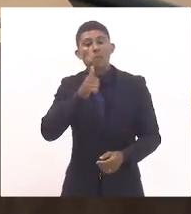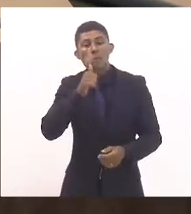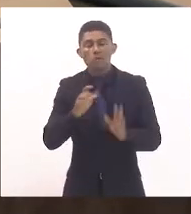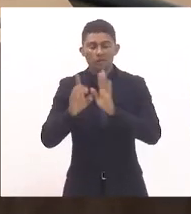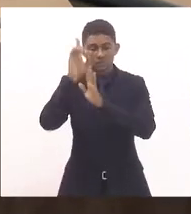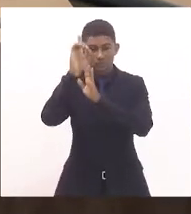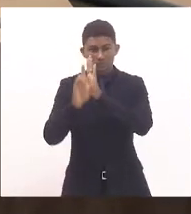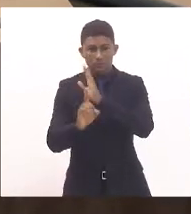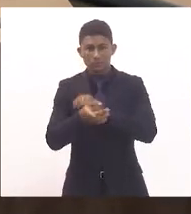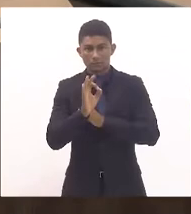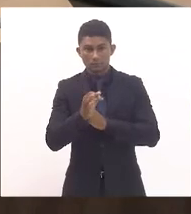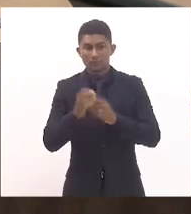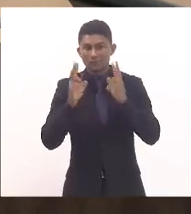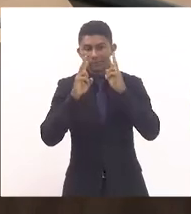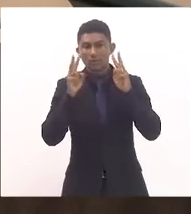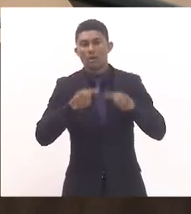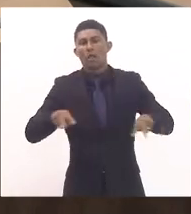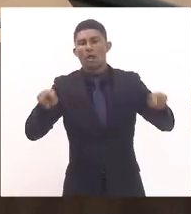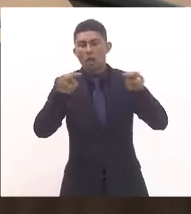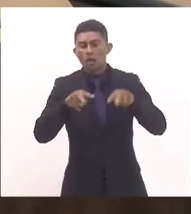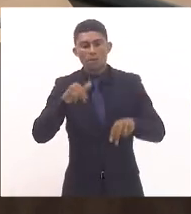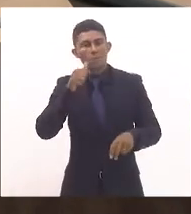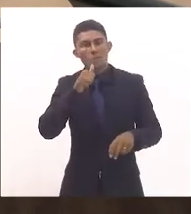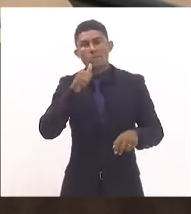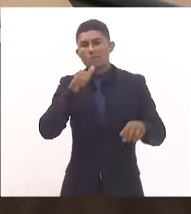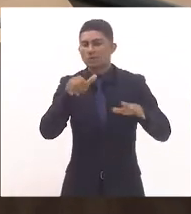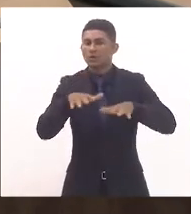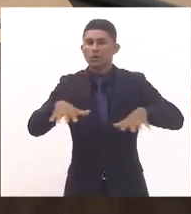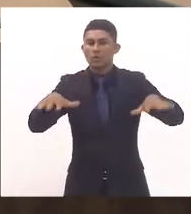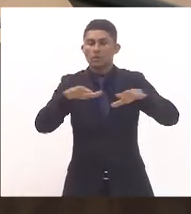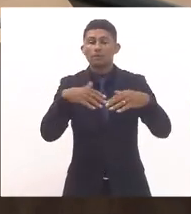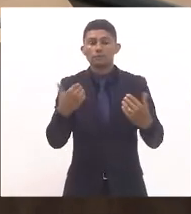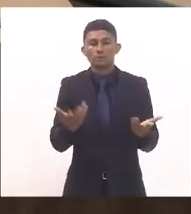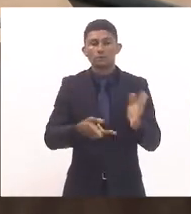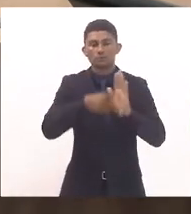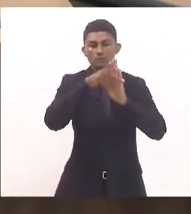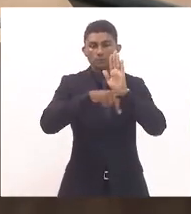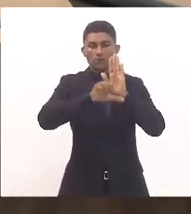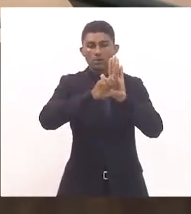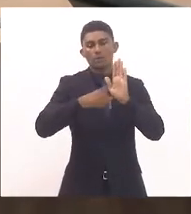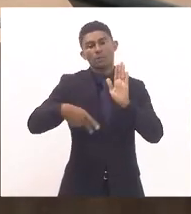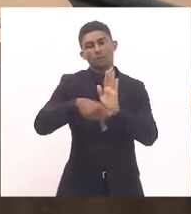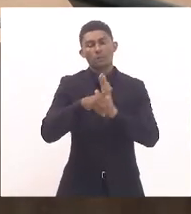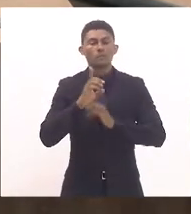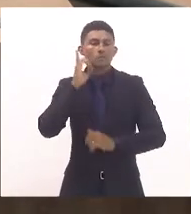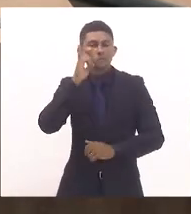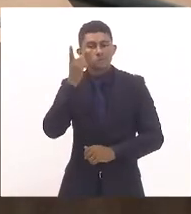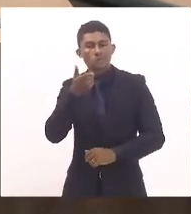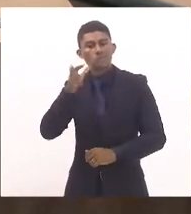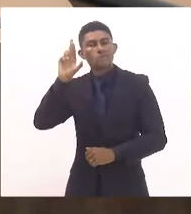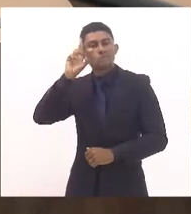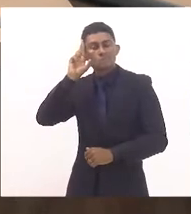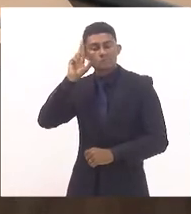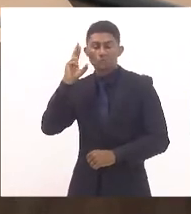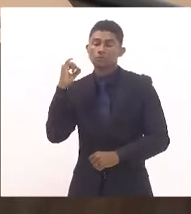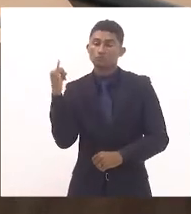a garantia de visibilizar as mulheres. Então, o projeto do deputado Rosenberg Reis é extremamente meritório, e o